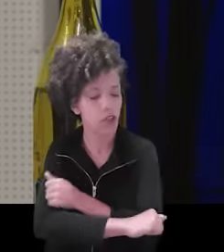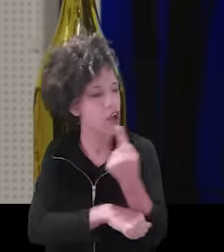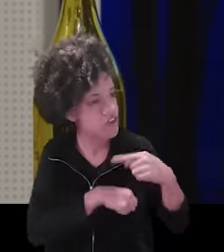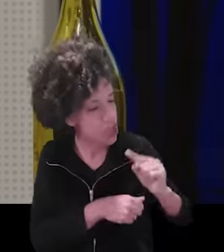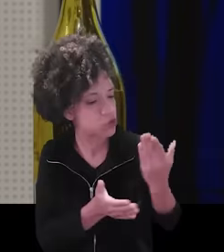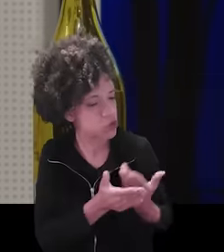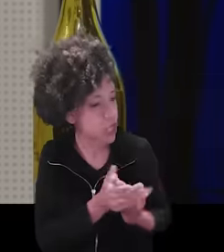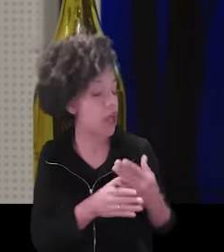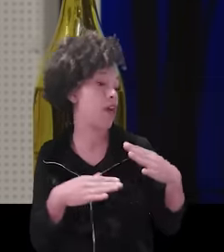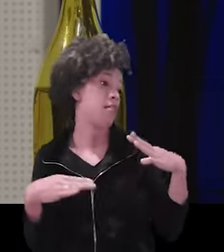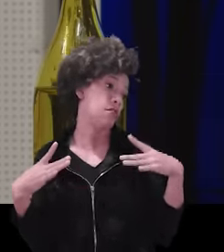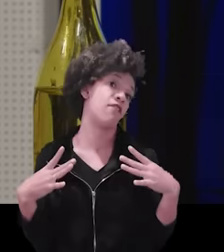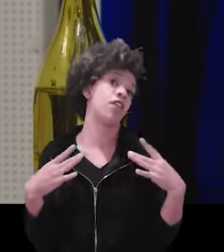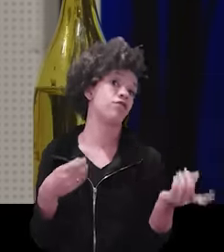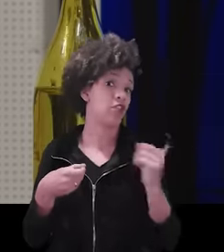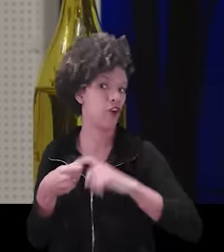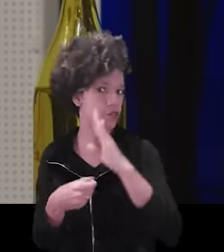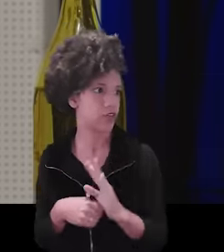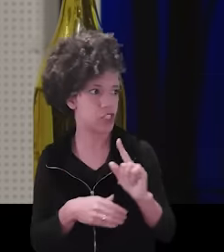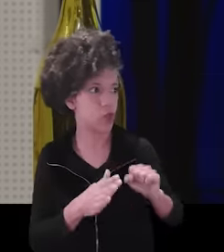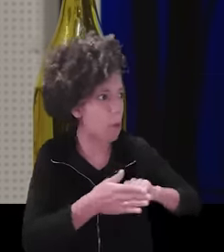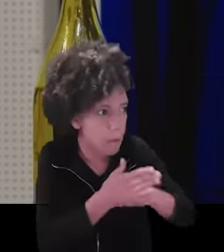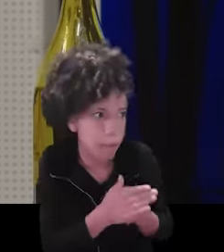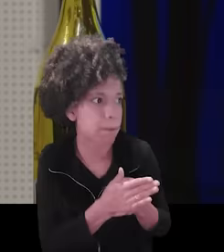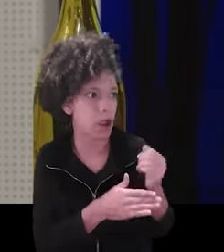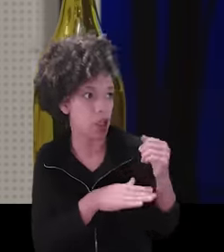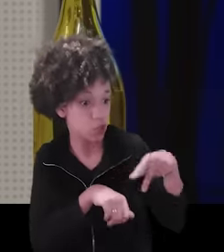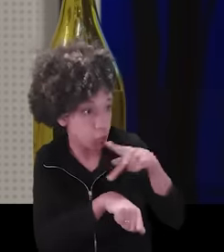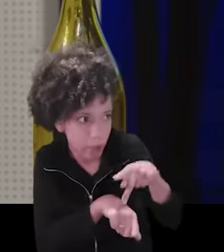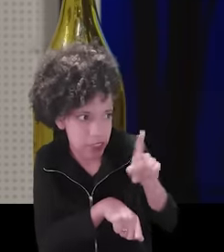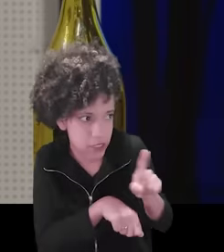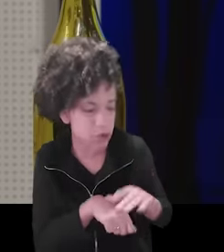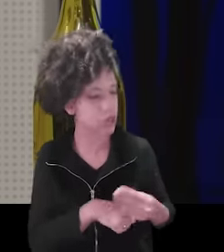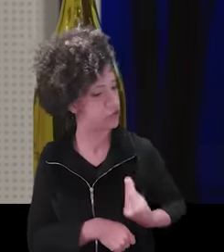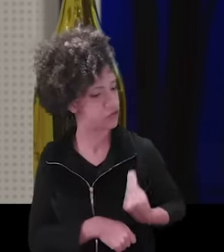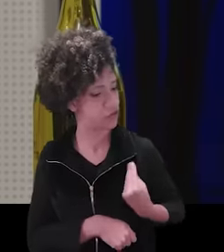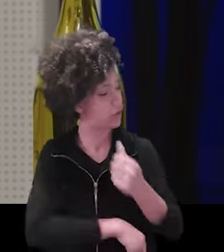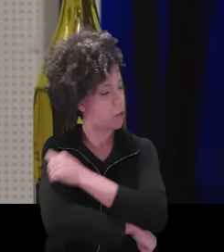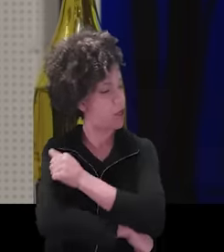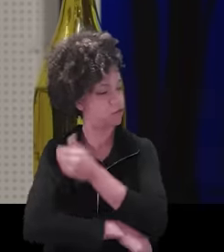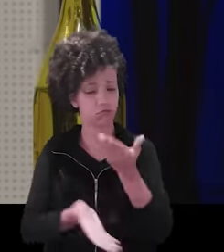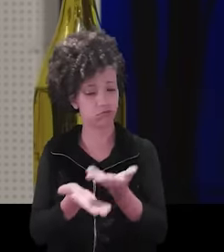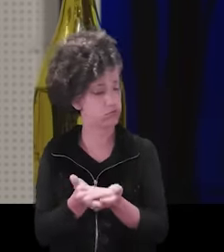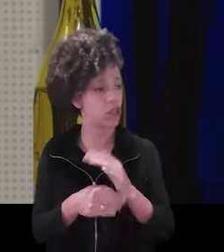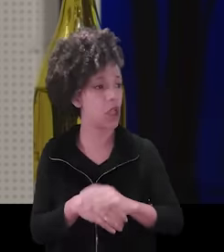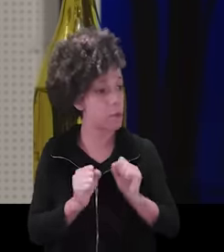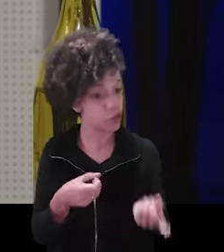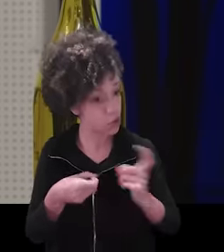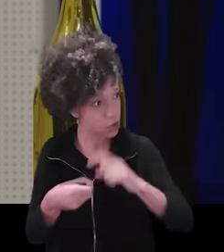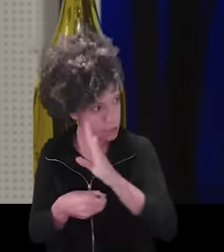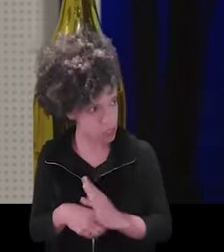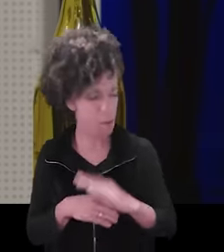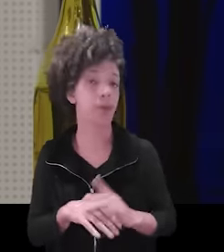você vai para estudar nas férias você volta você não Prisioneiro assim do país Então você vive como estudante lá e pode